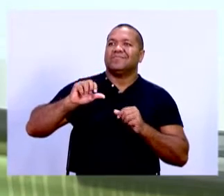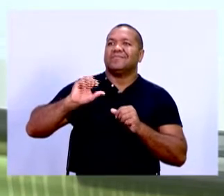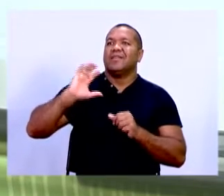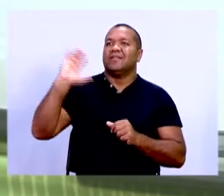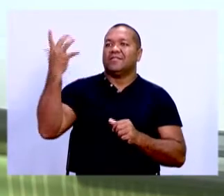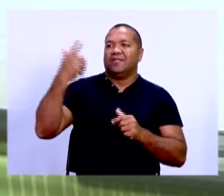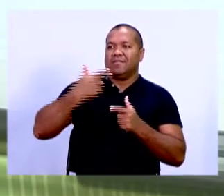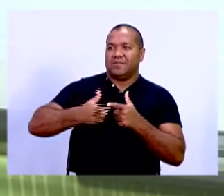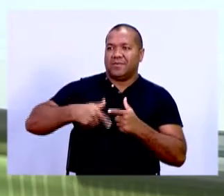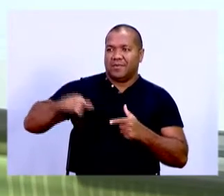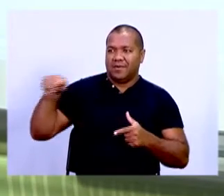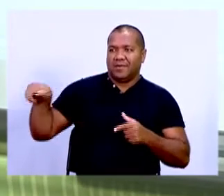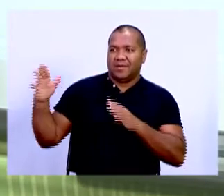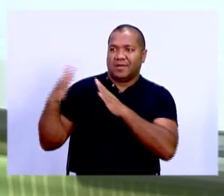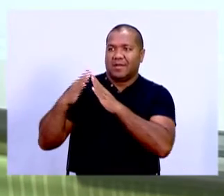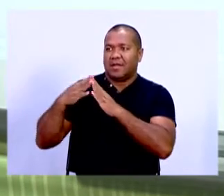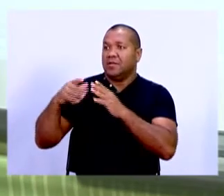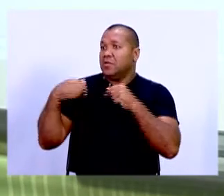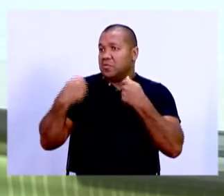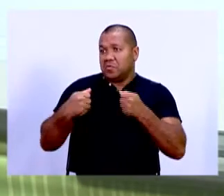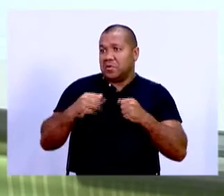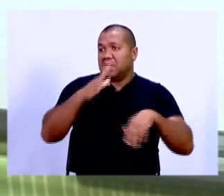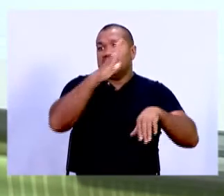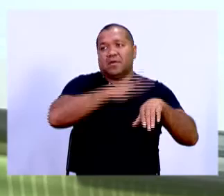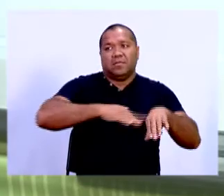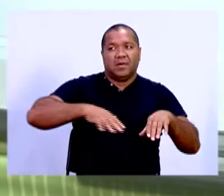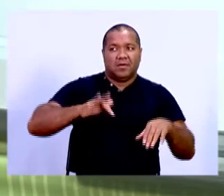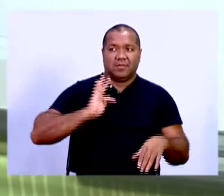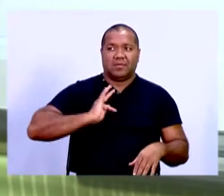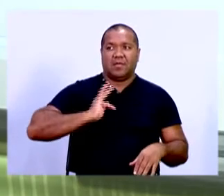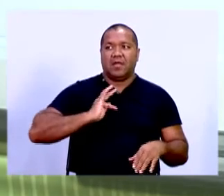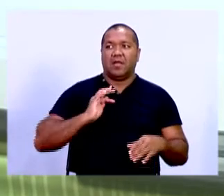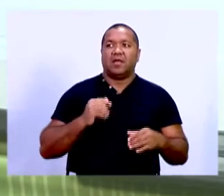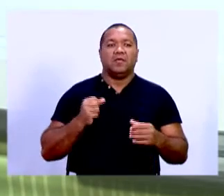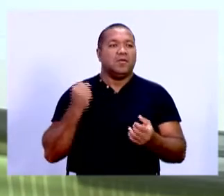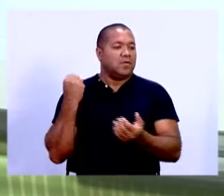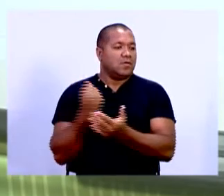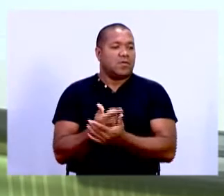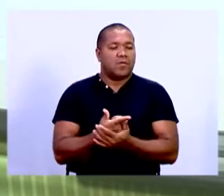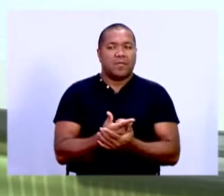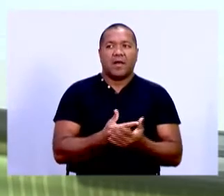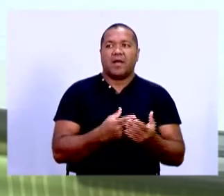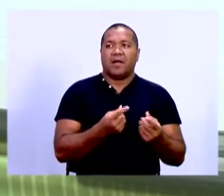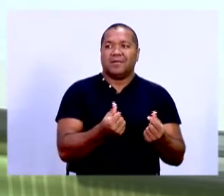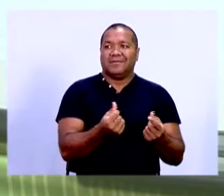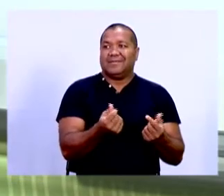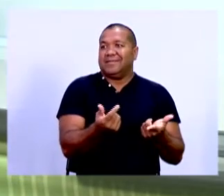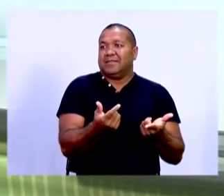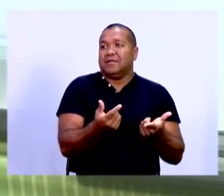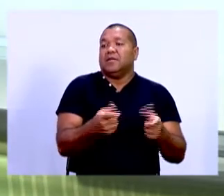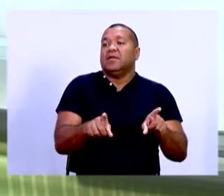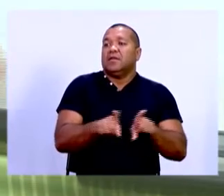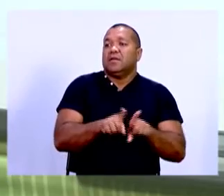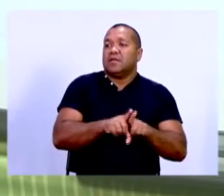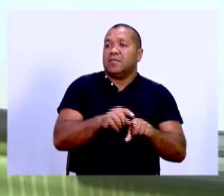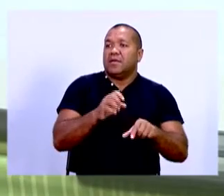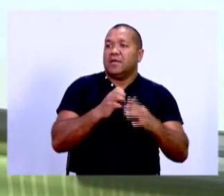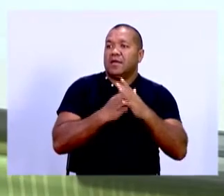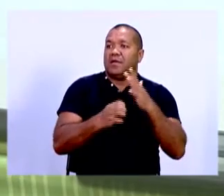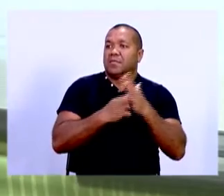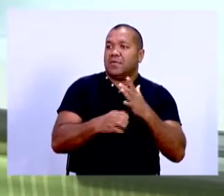E não há necessidade dele chamar o técnico, dele gastar dinheiro e nem a empresa gastar também, tendo que